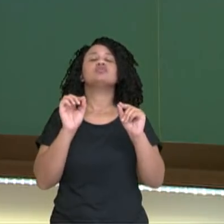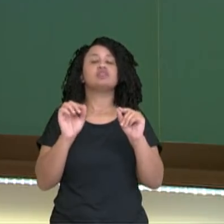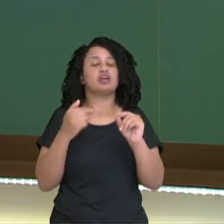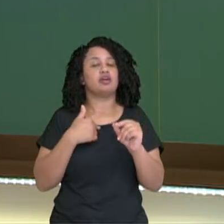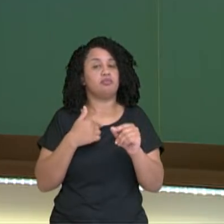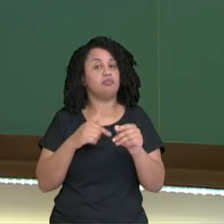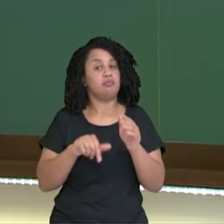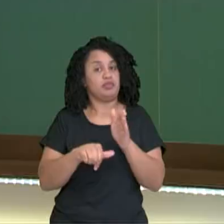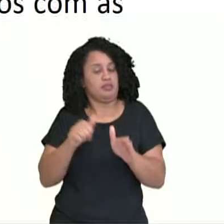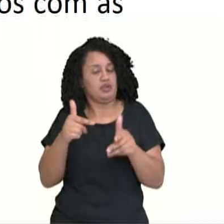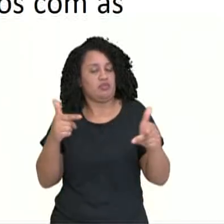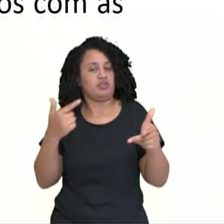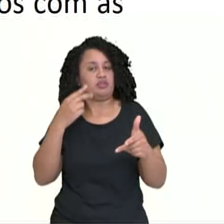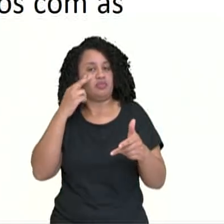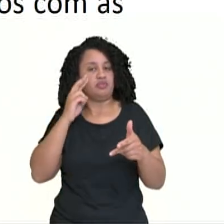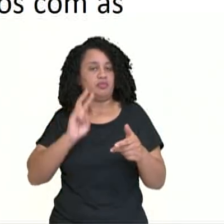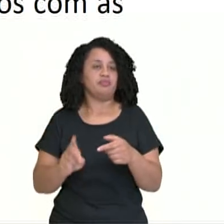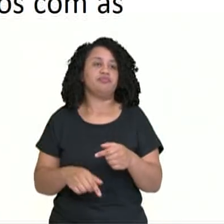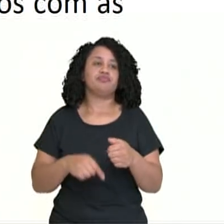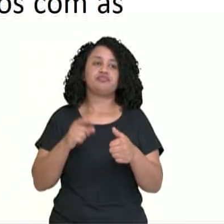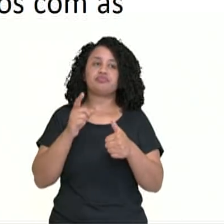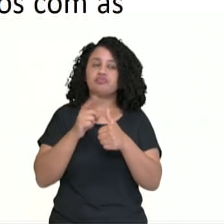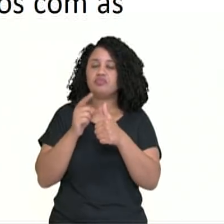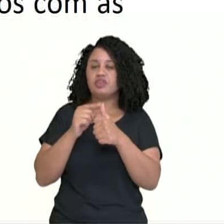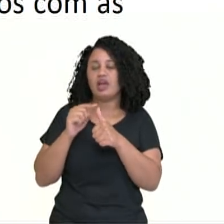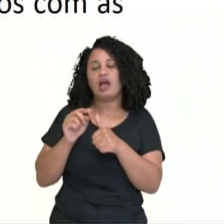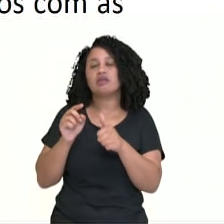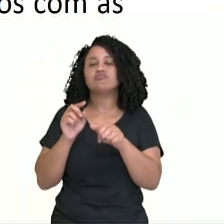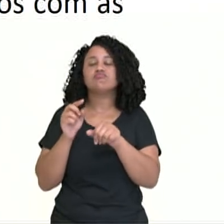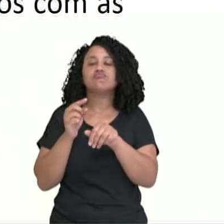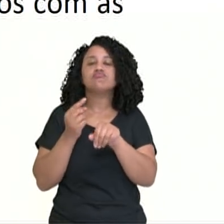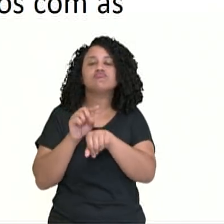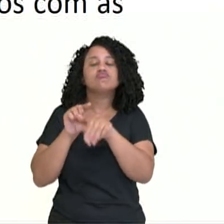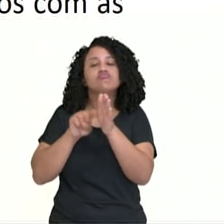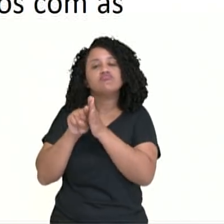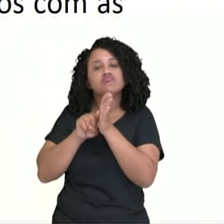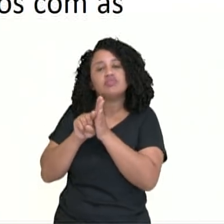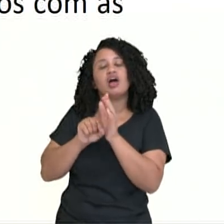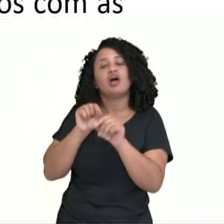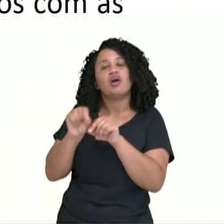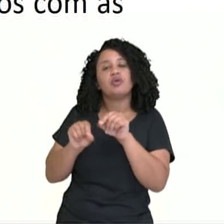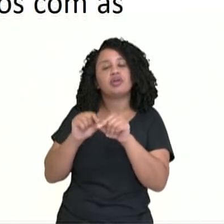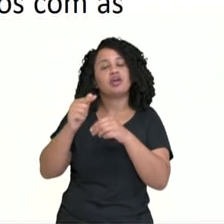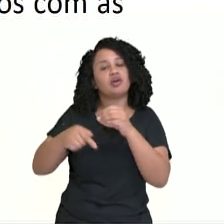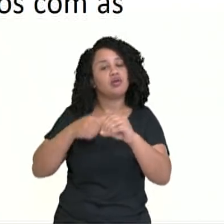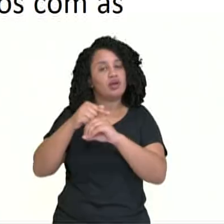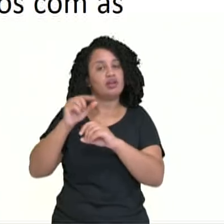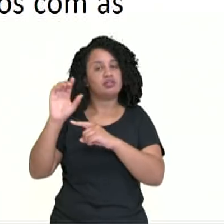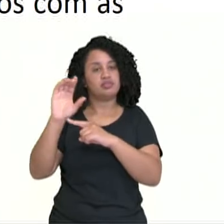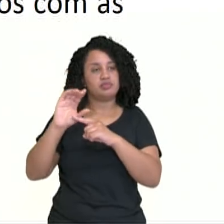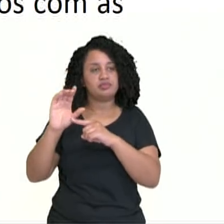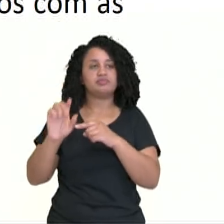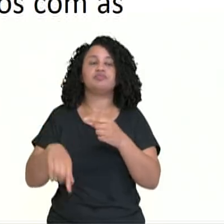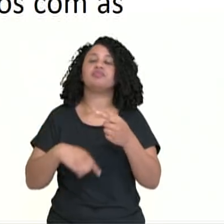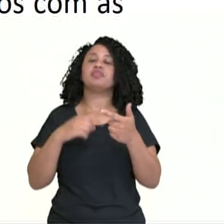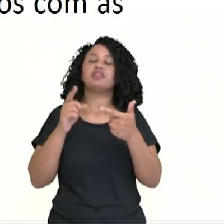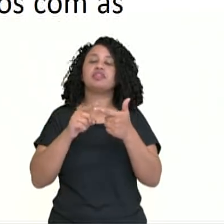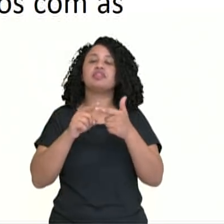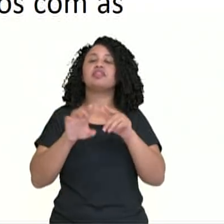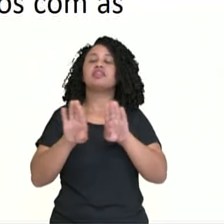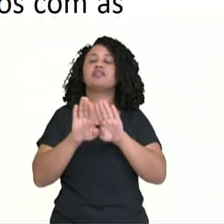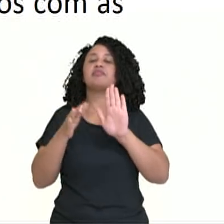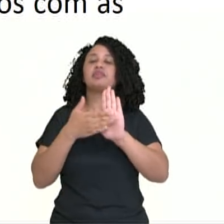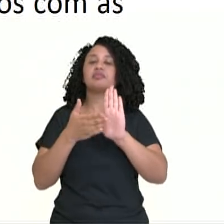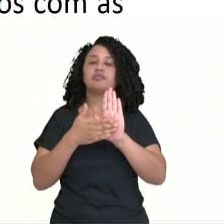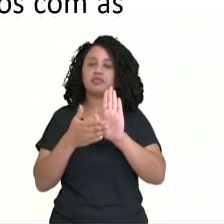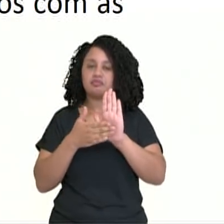que analisar, certo? Então, investigar o átomo de carbono, compreender os três postulados de Kekulé-Cooper, aprender